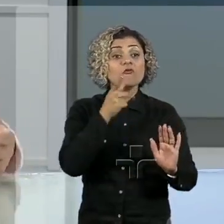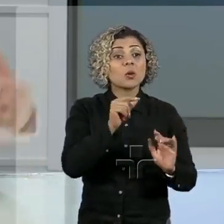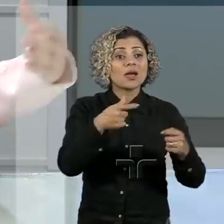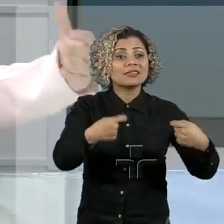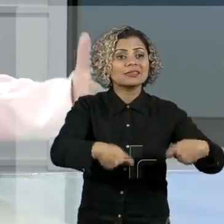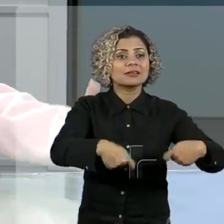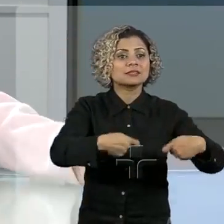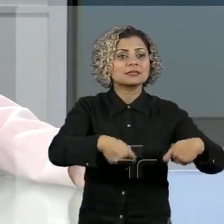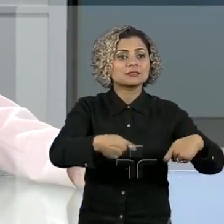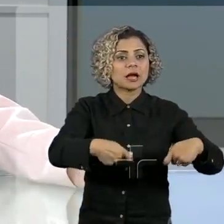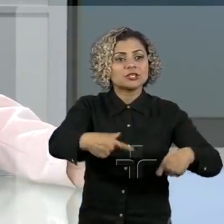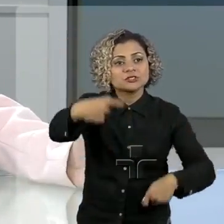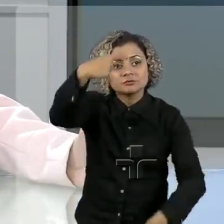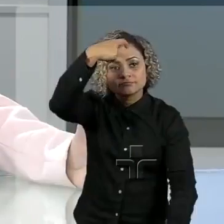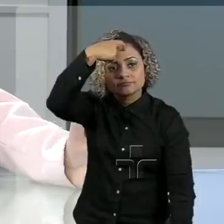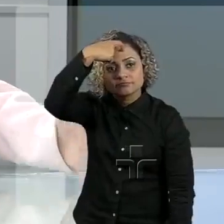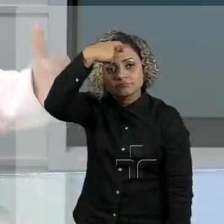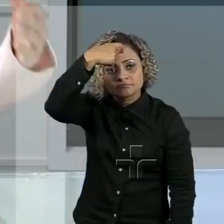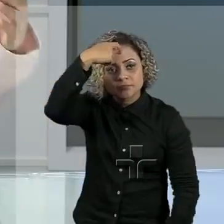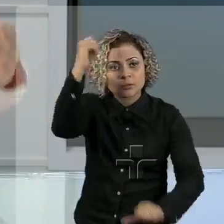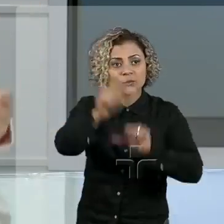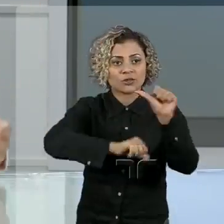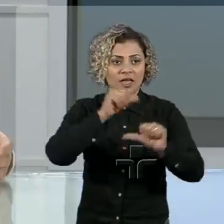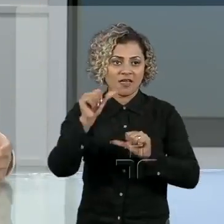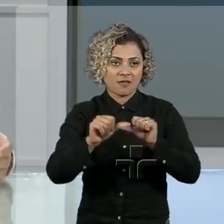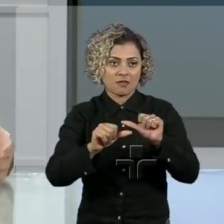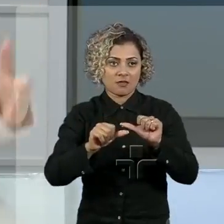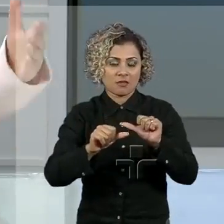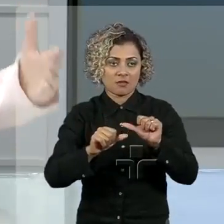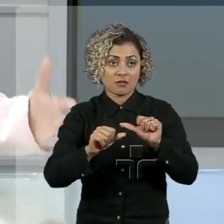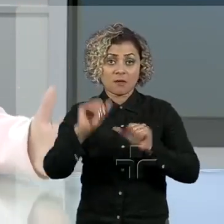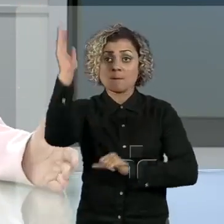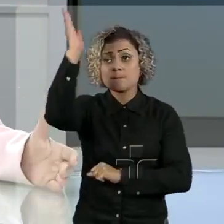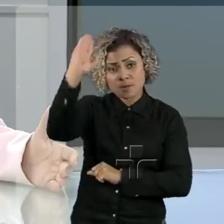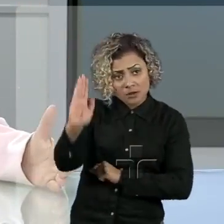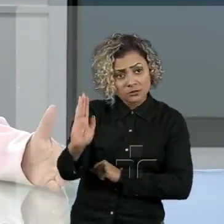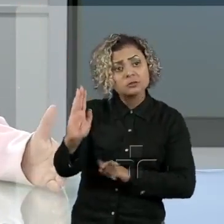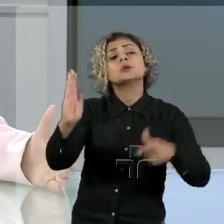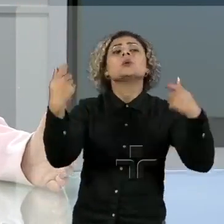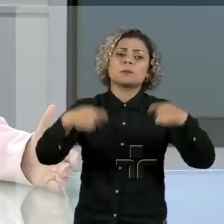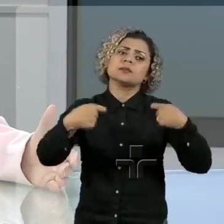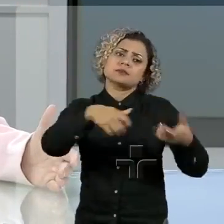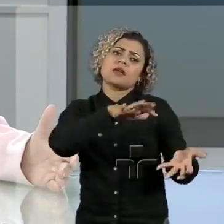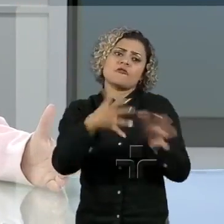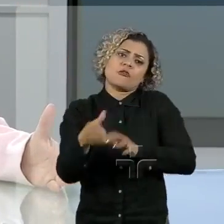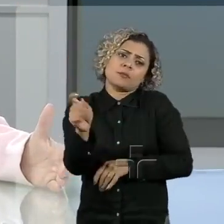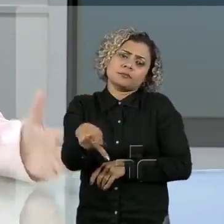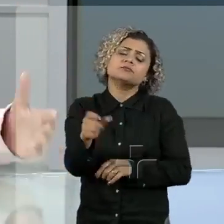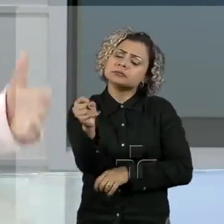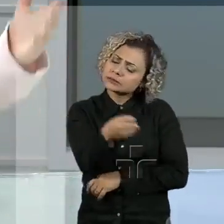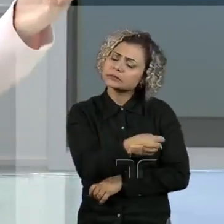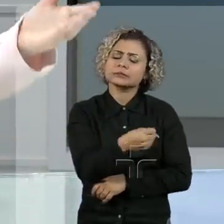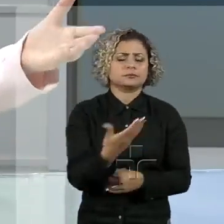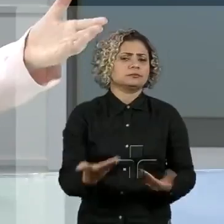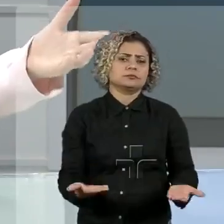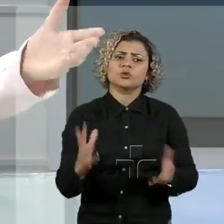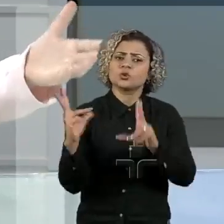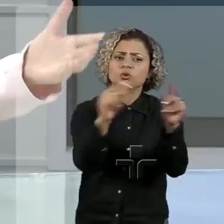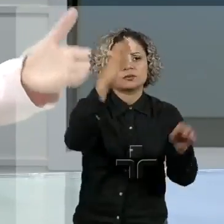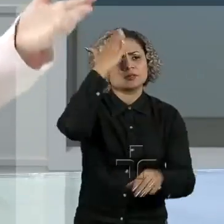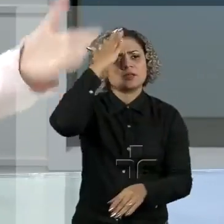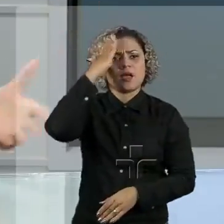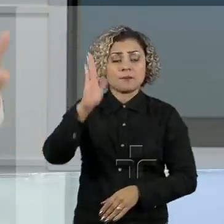uma nova mentalidade. É fato que o Brasil precisa dessa reforma da Previdência. Isso, inclusive, o